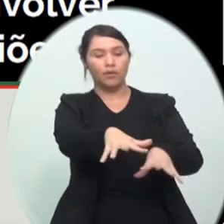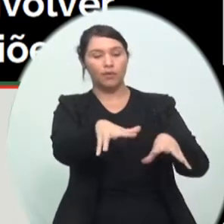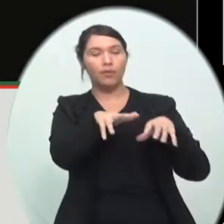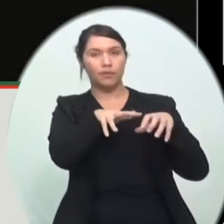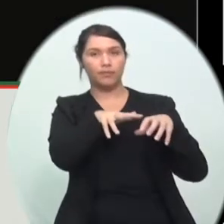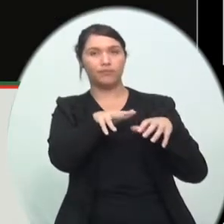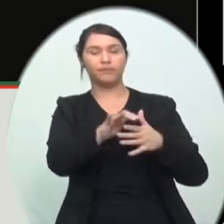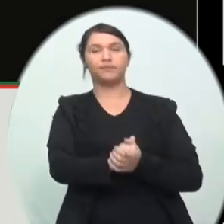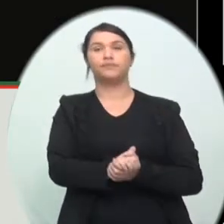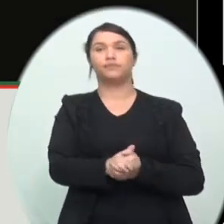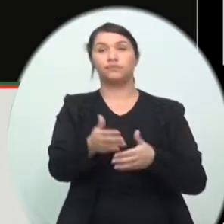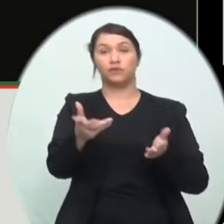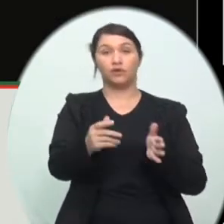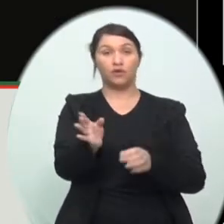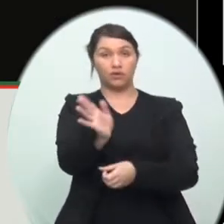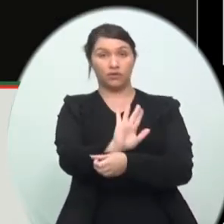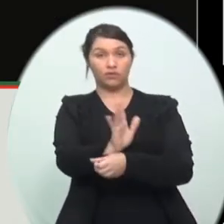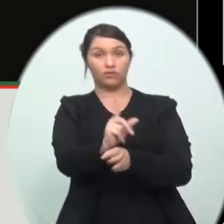aqui.